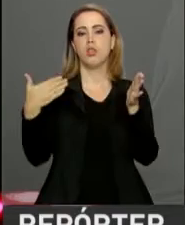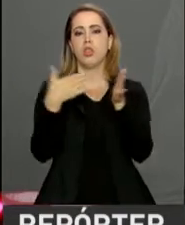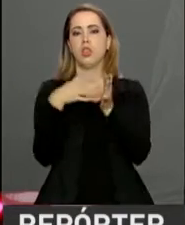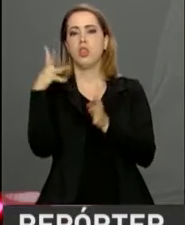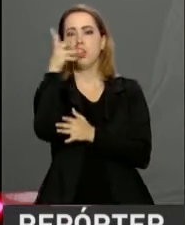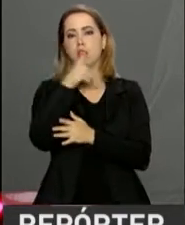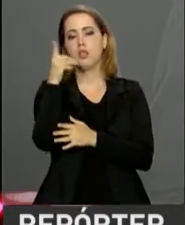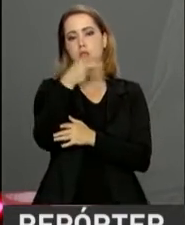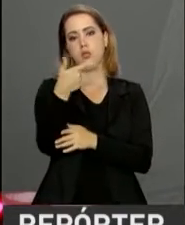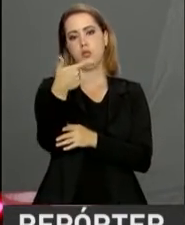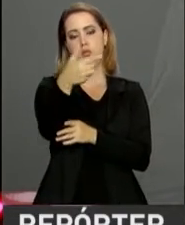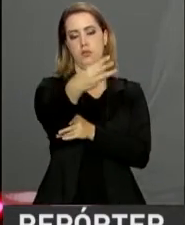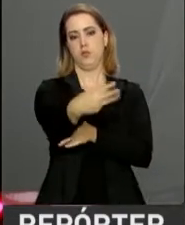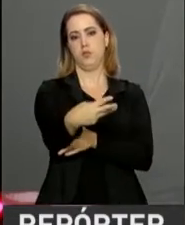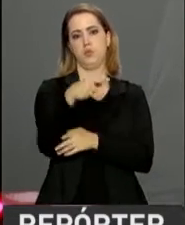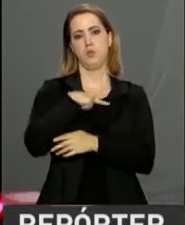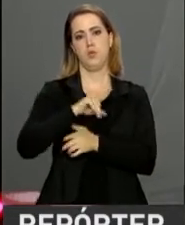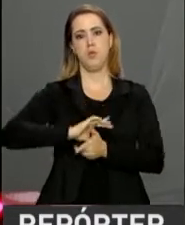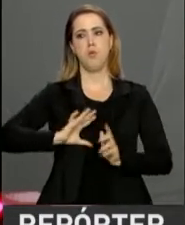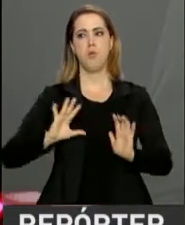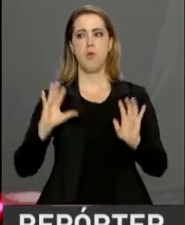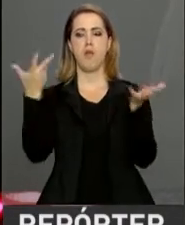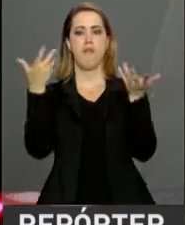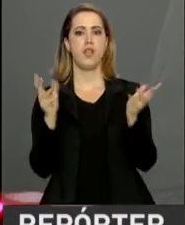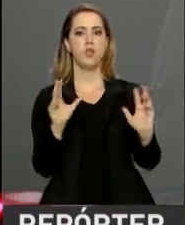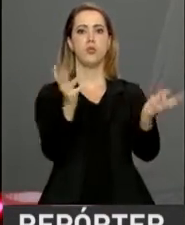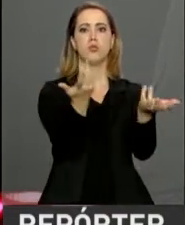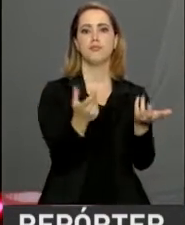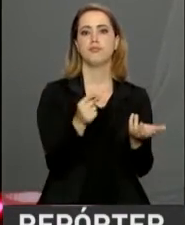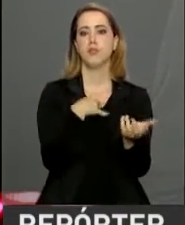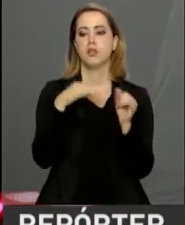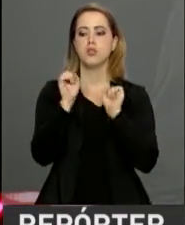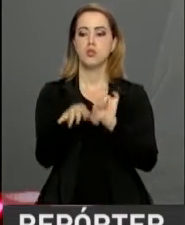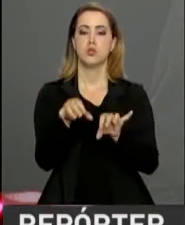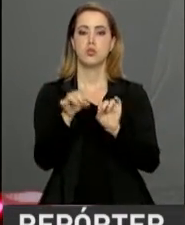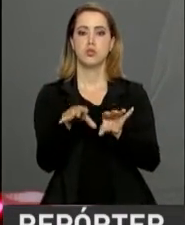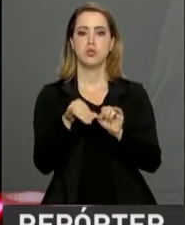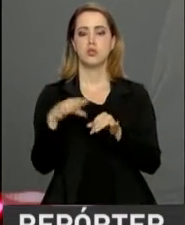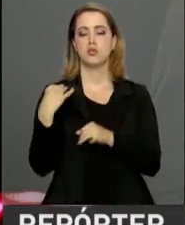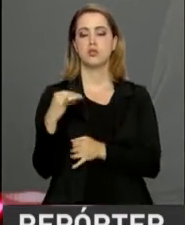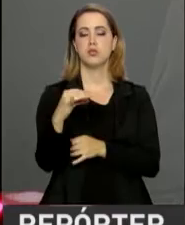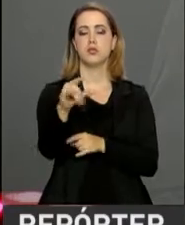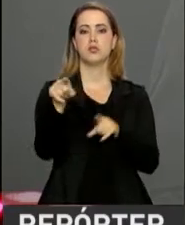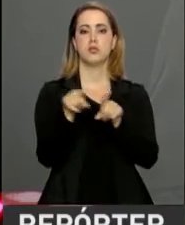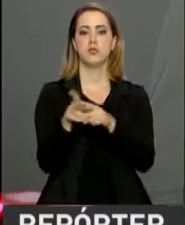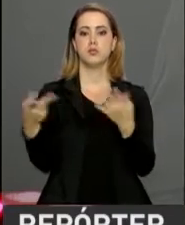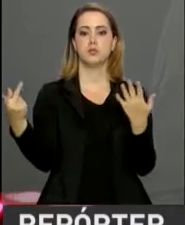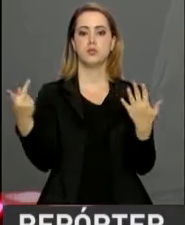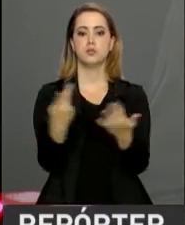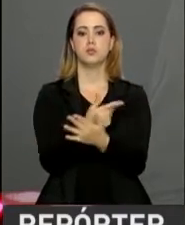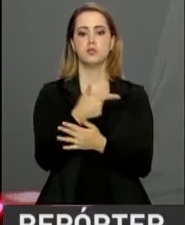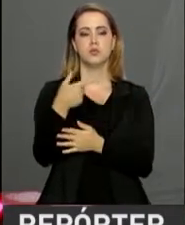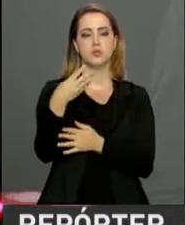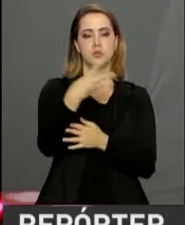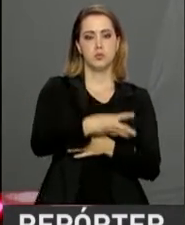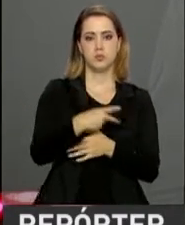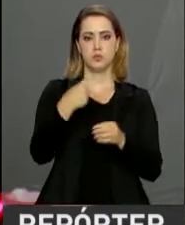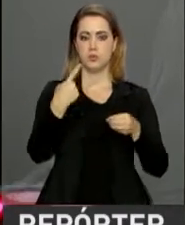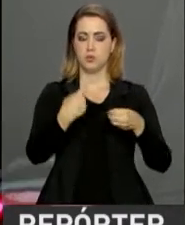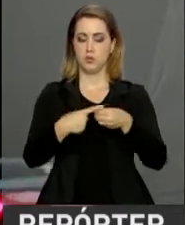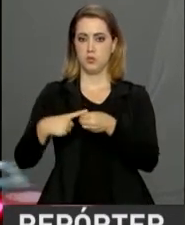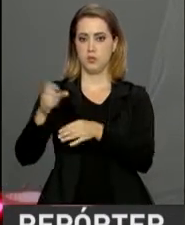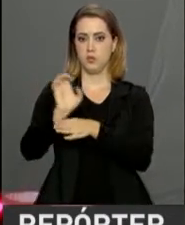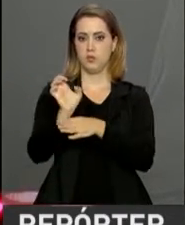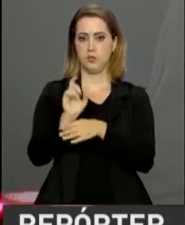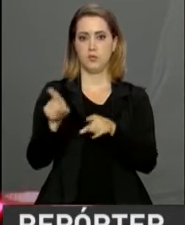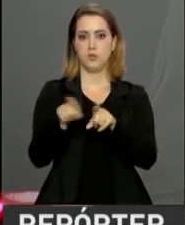23 eventos de divulgação e educação científica estão ocorrendo em 24 estados e em mais